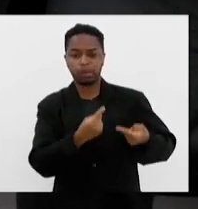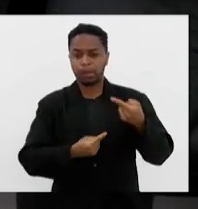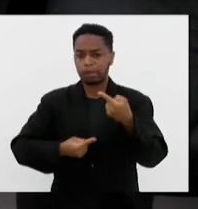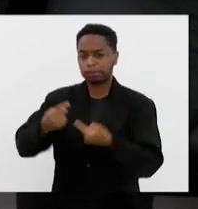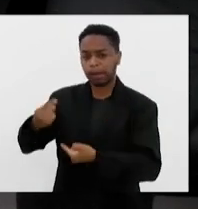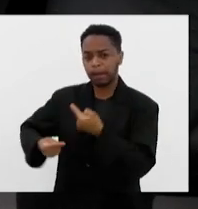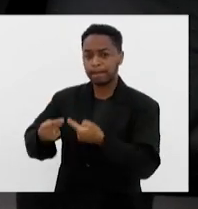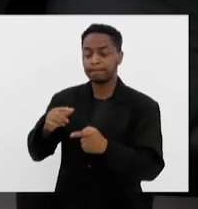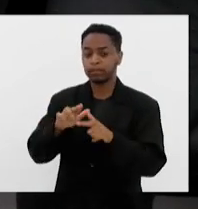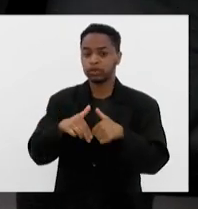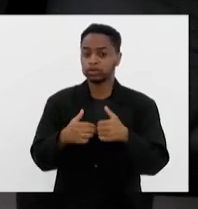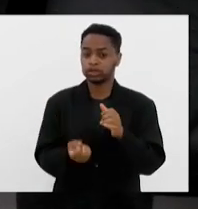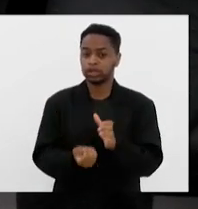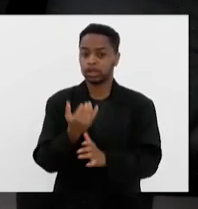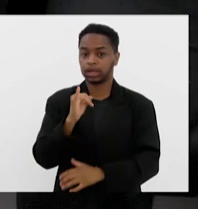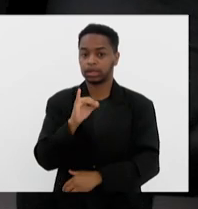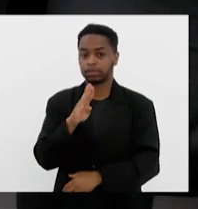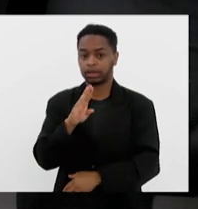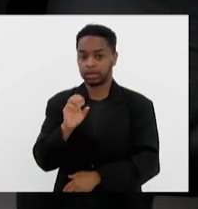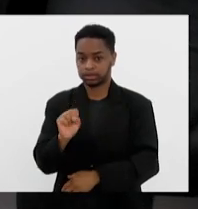o IBS.